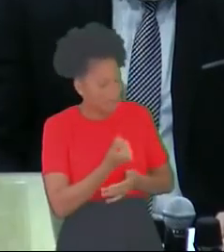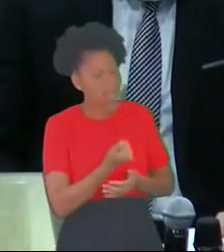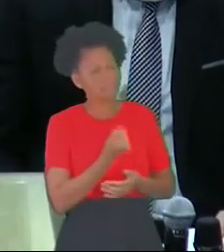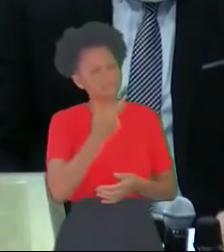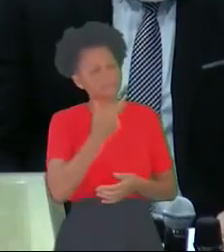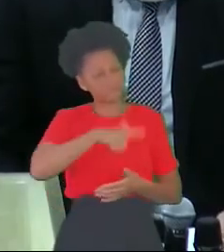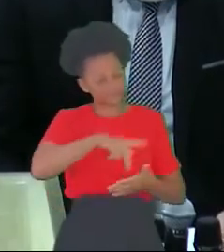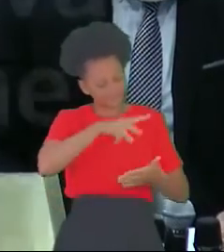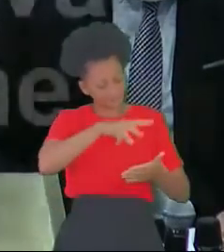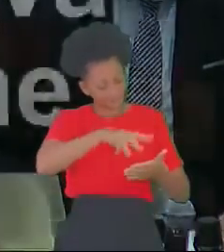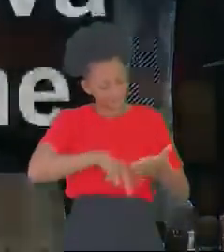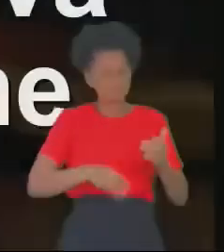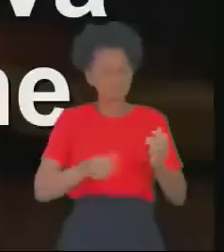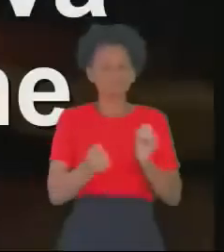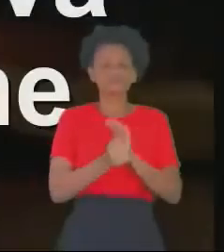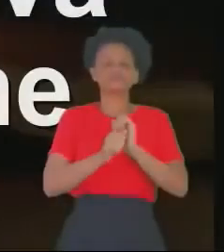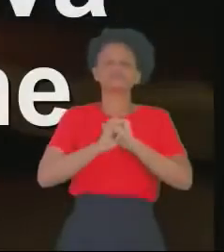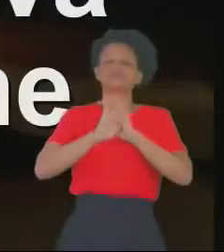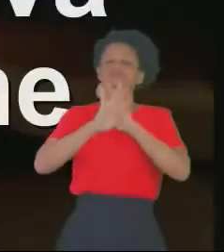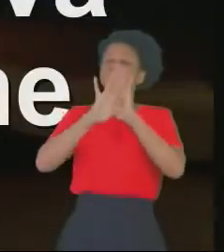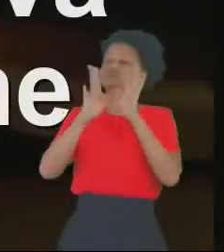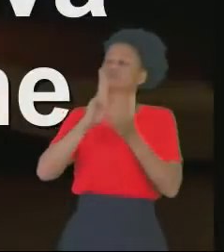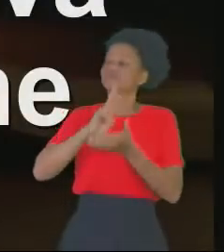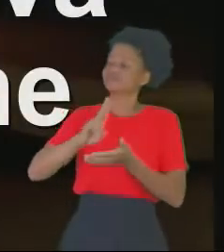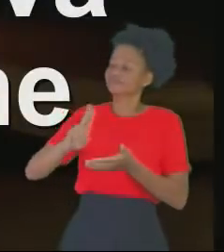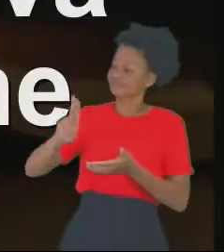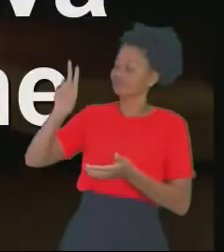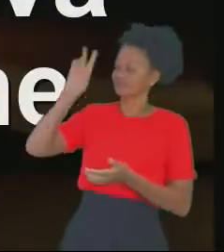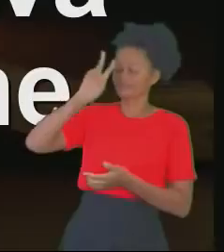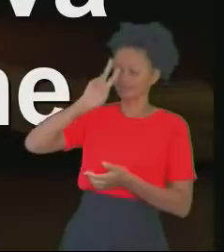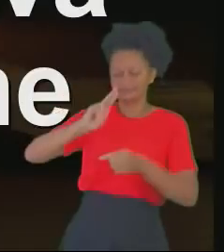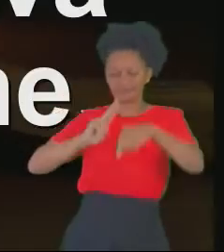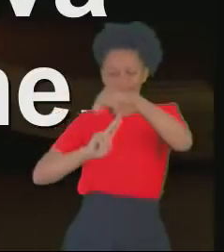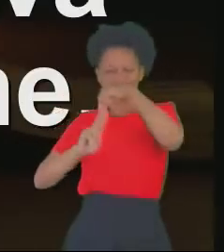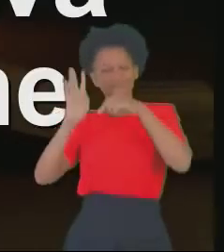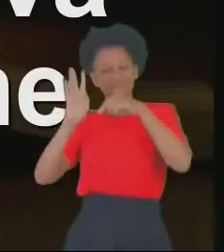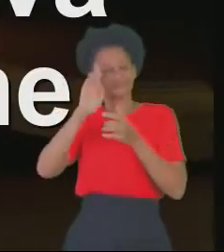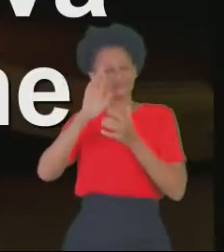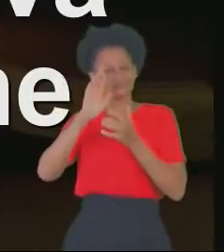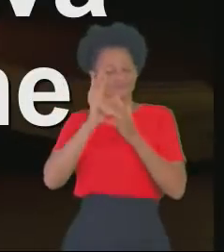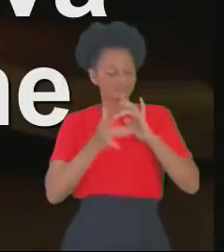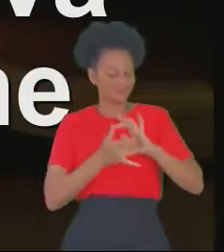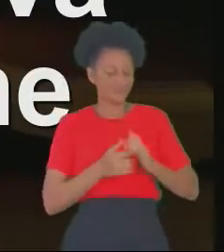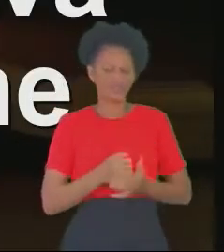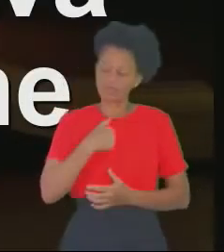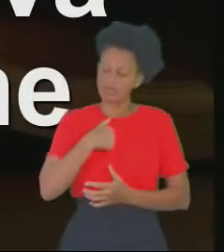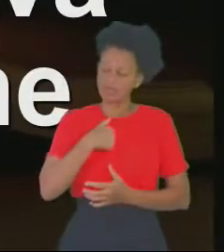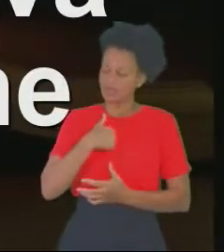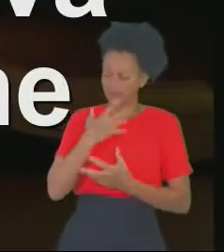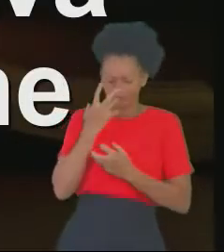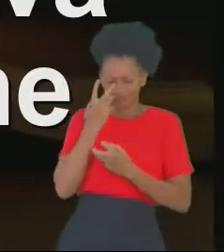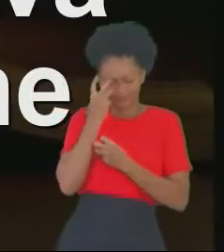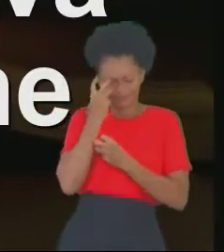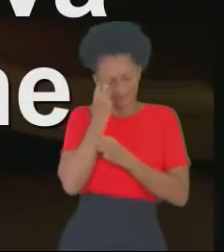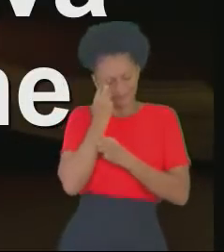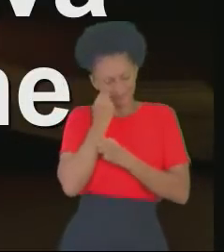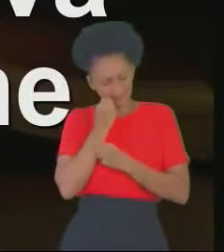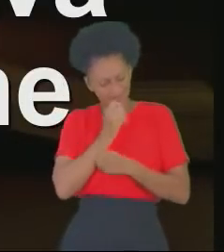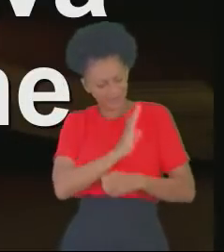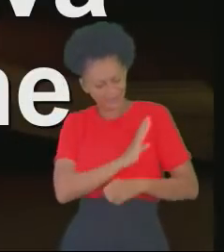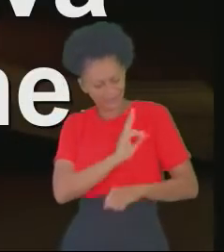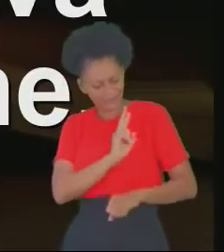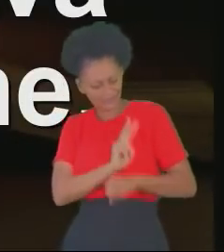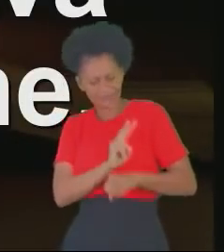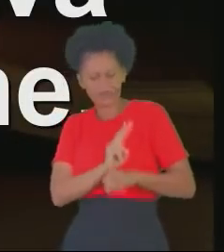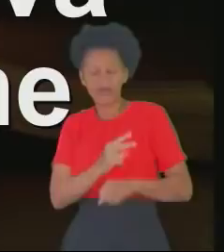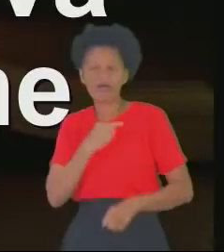esse texto. Glória, o nome santo de Jesus. Aleluia. Eu dormia, mas o meu coração velava. Eis a voz do